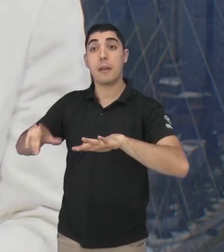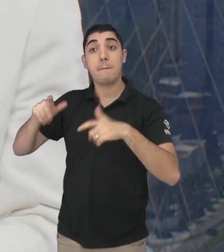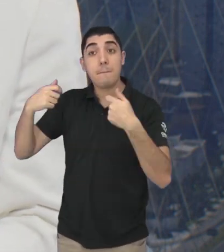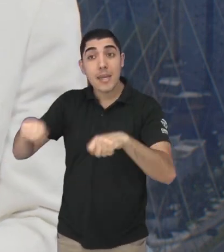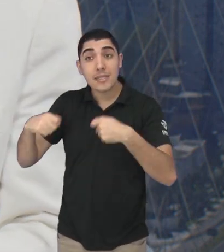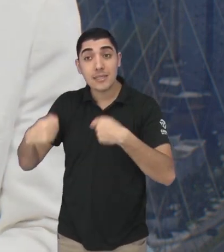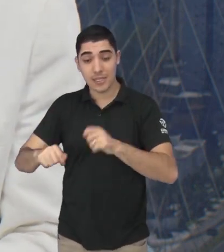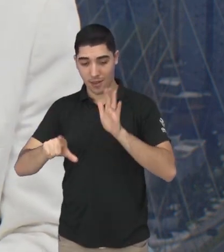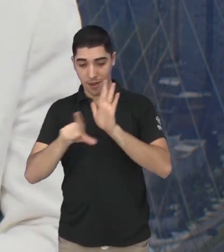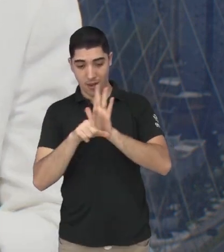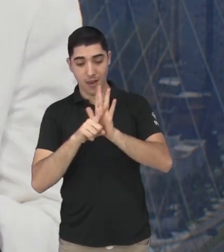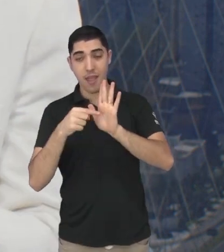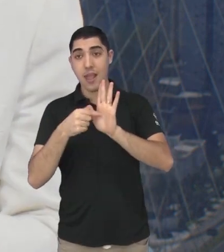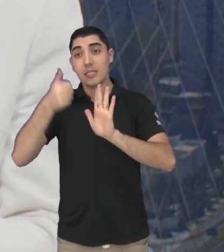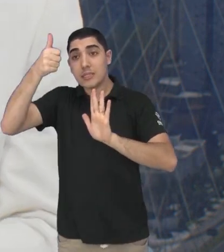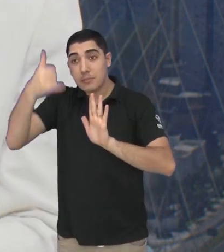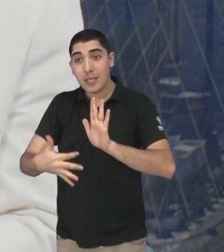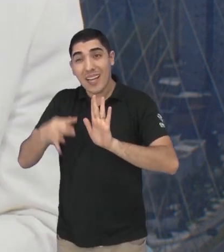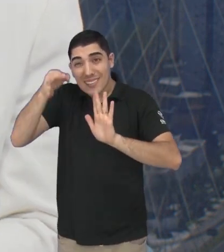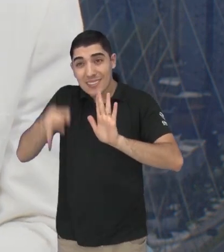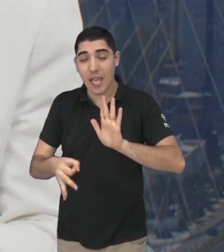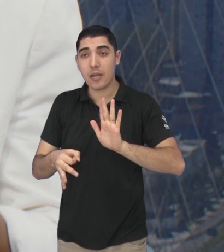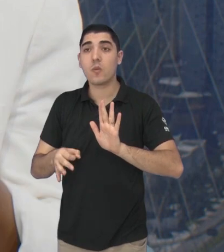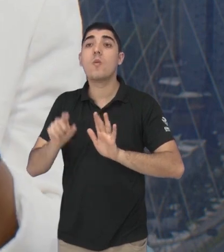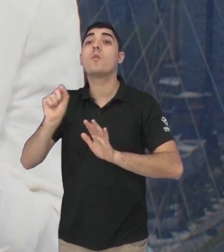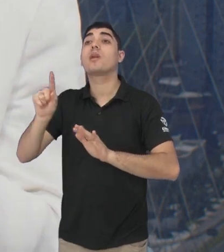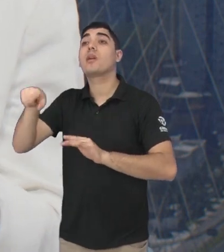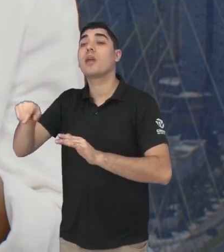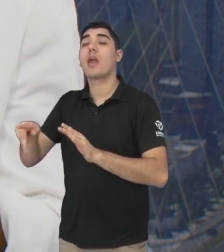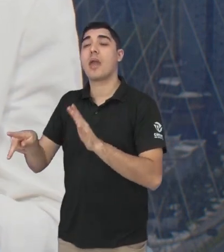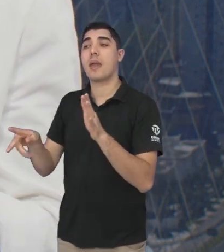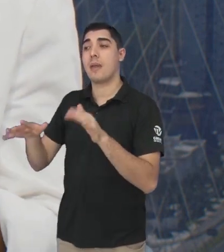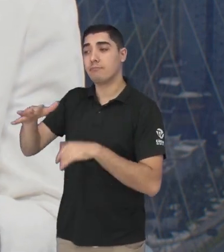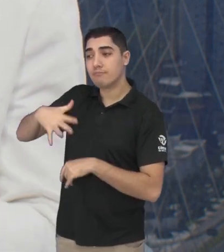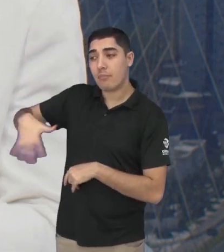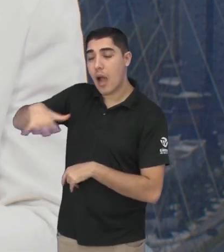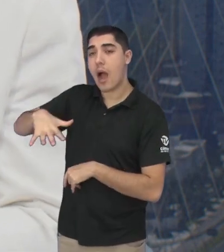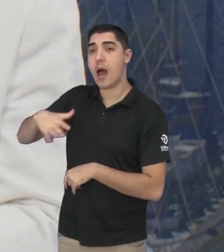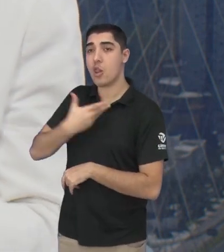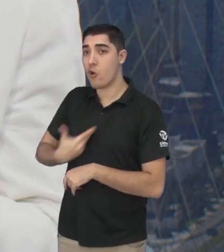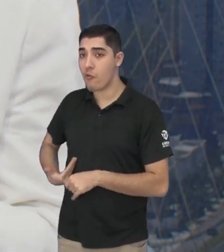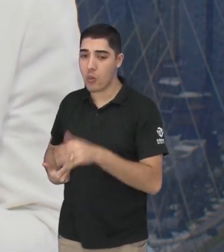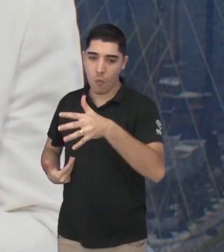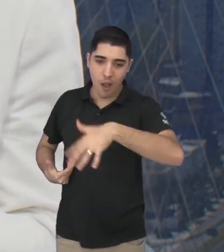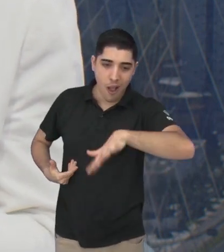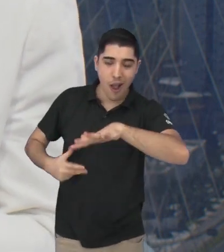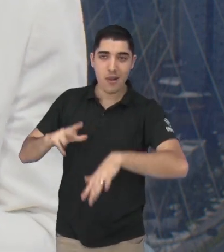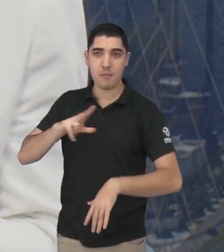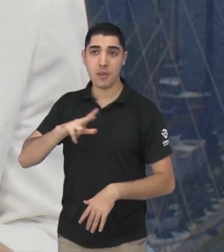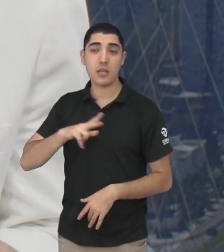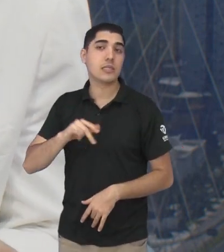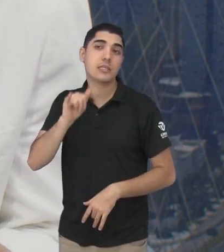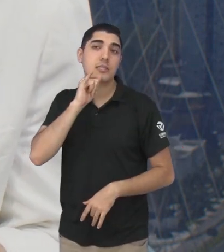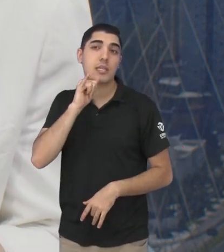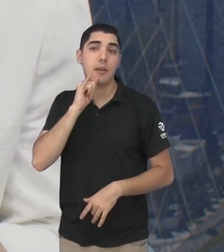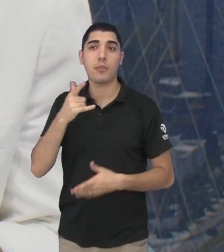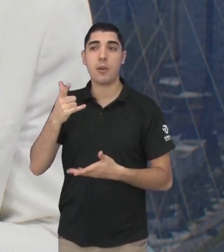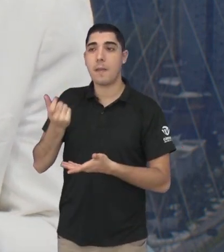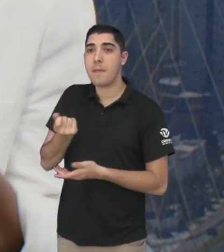especificado, né? O que é, o que não é, o que é poder público, o que é poder privado. Por exemplo, a gente fala de medicações, é uma